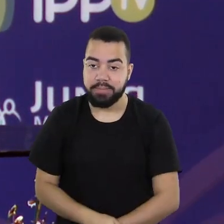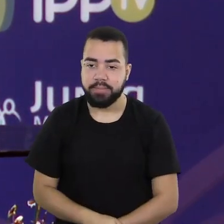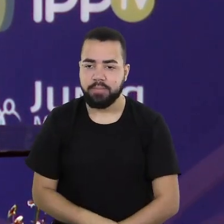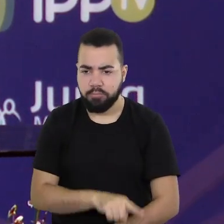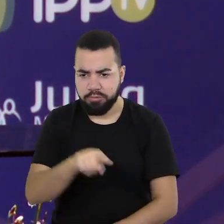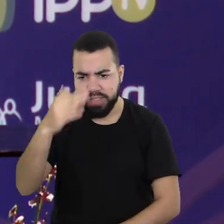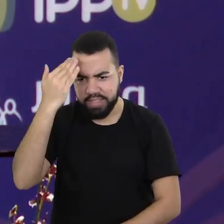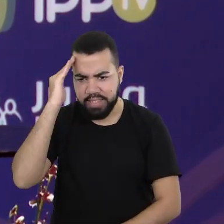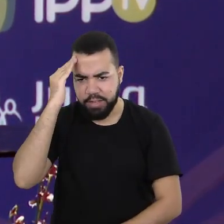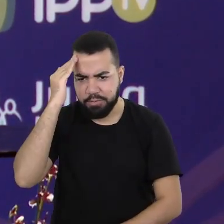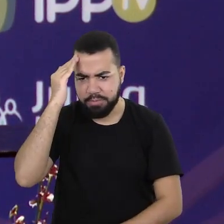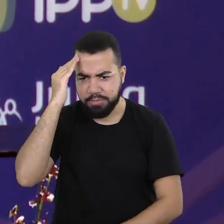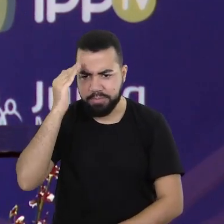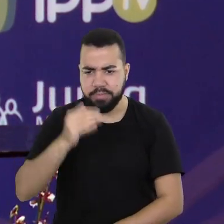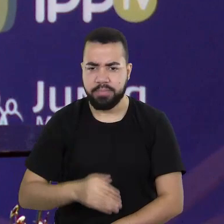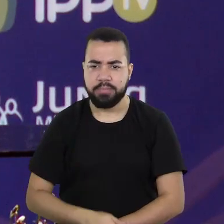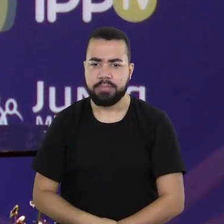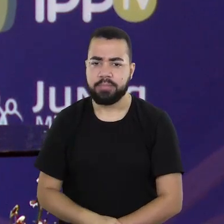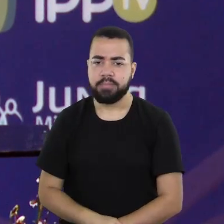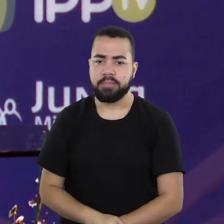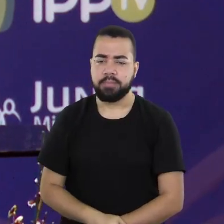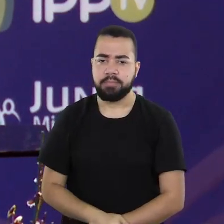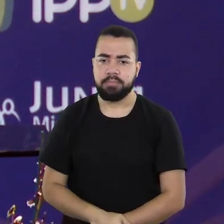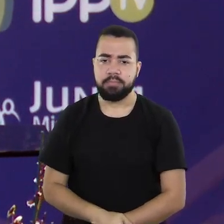Vocês estão entendendo ou não?